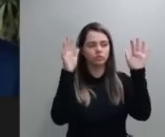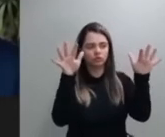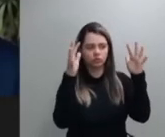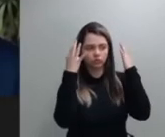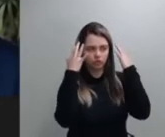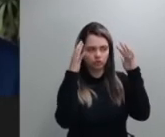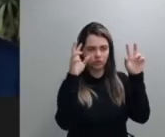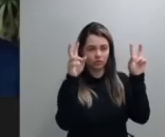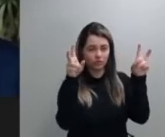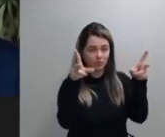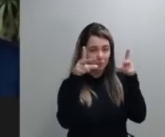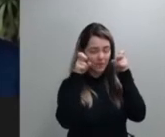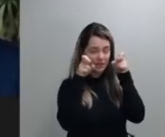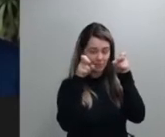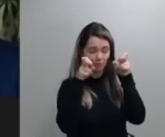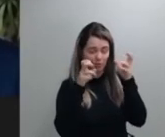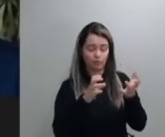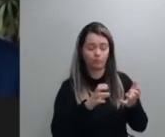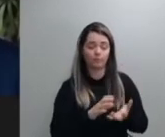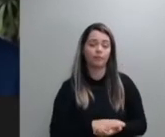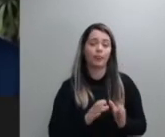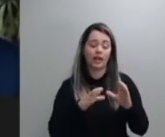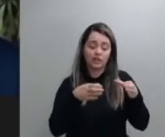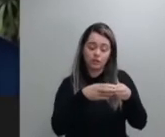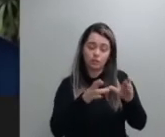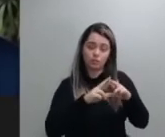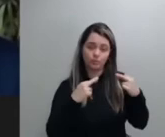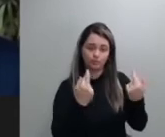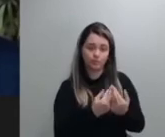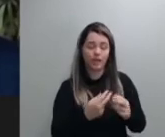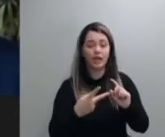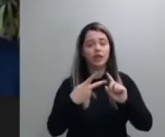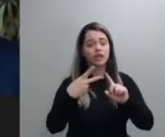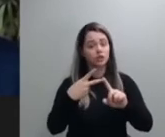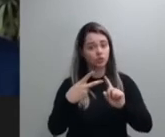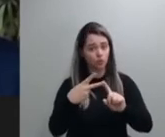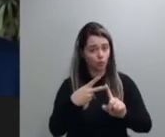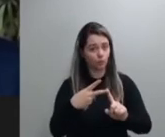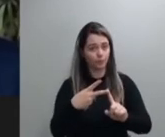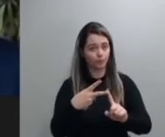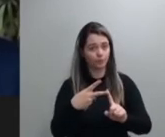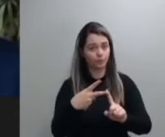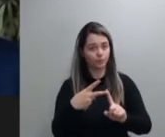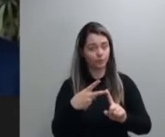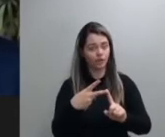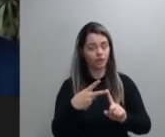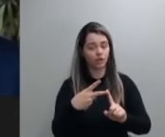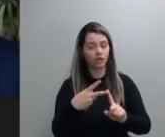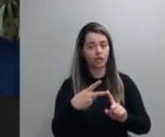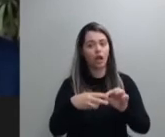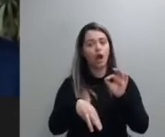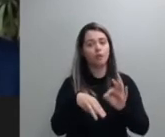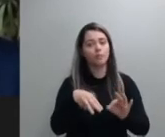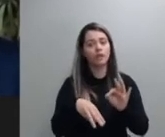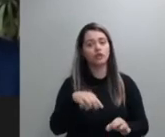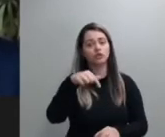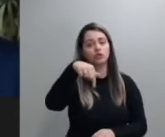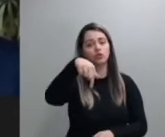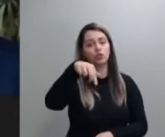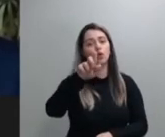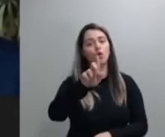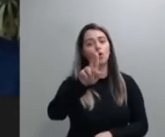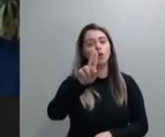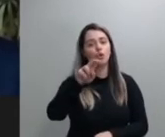que venhamos a afirmar a competência da sessão o segundo ponto diz com que vossa excelência ministro Gugel acabou de pontuar vossa